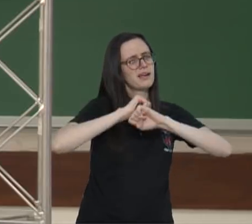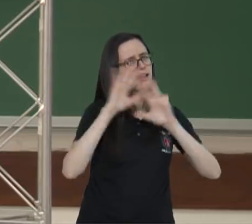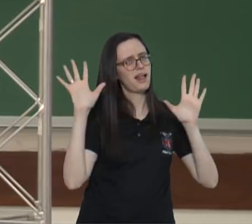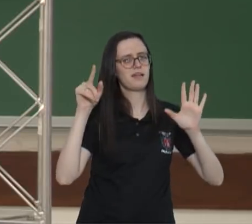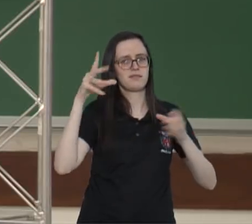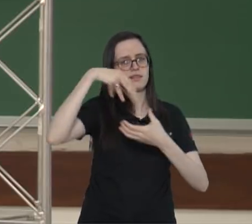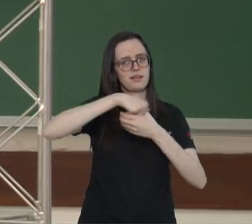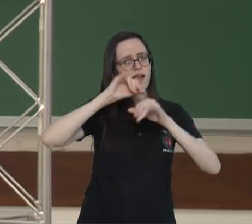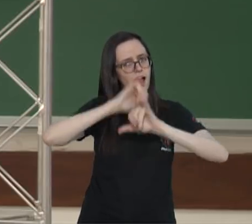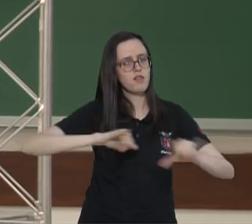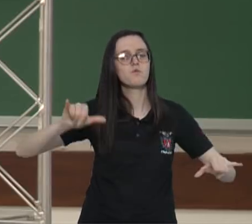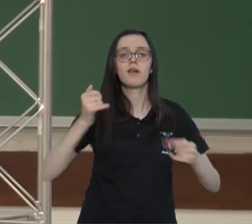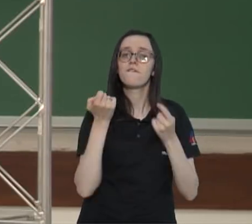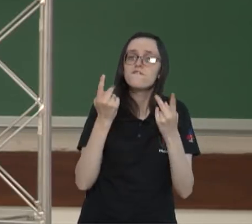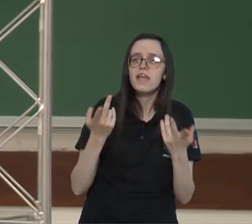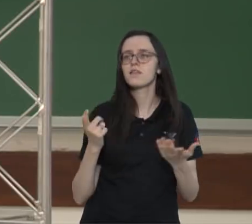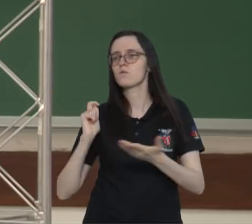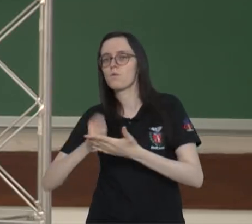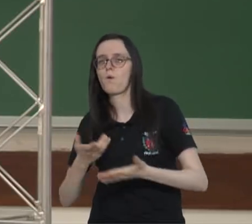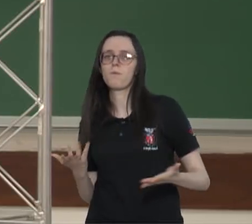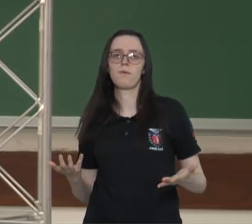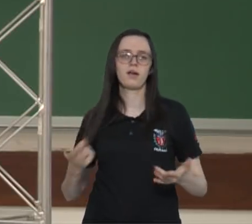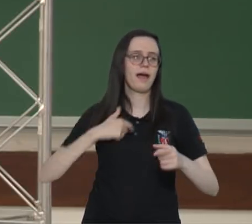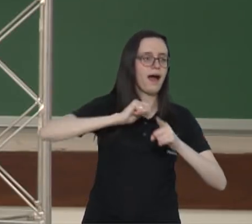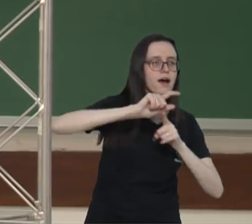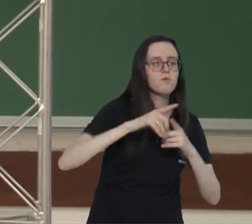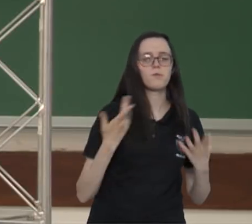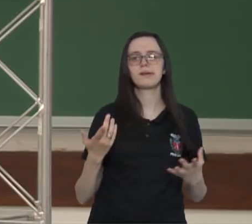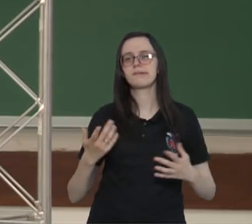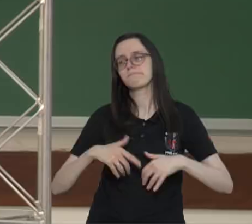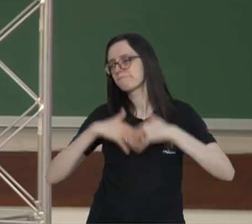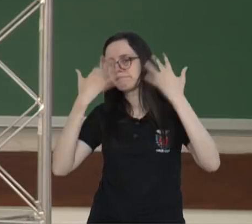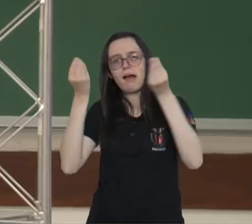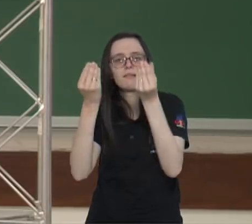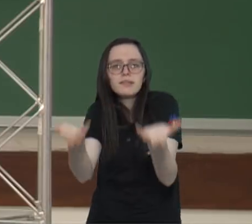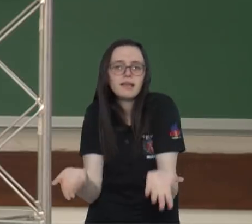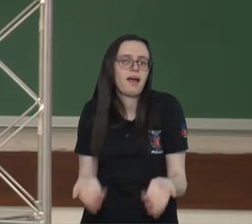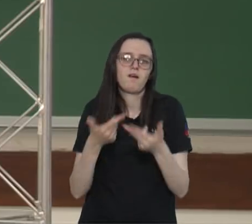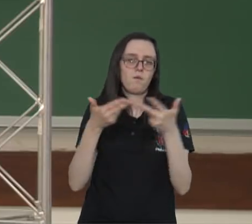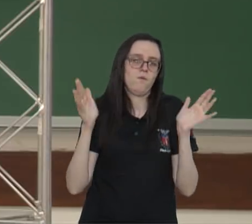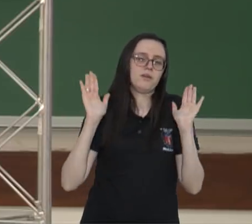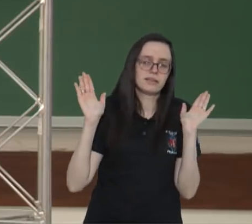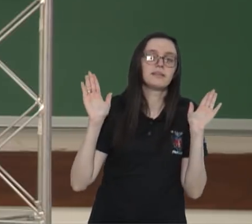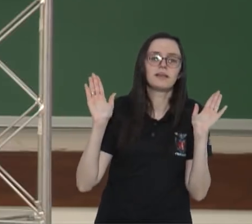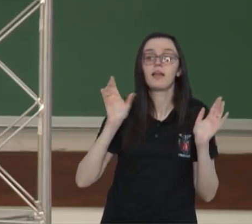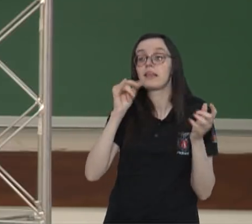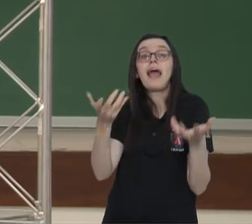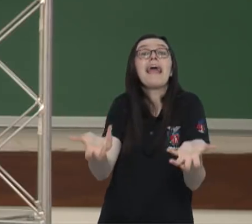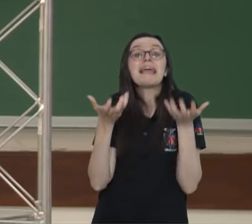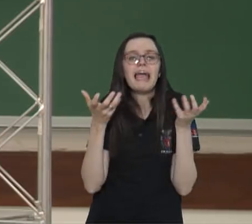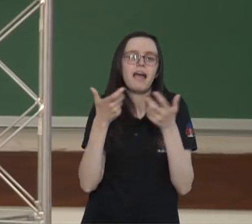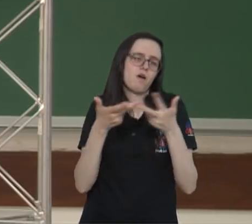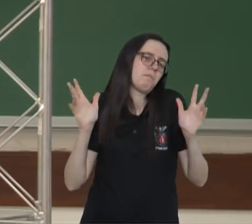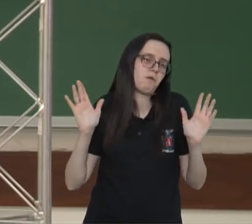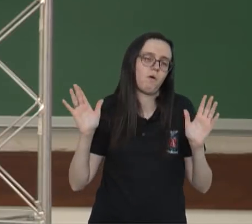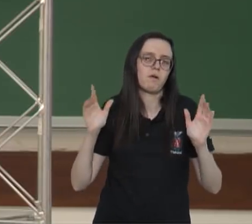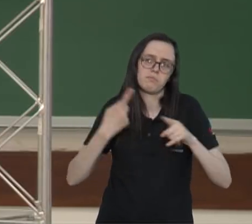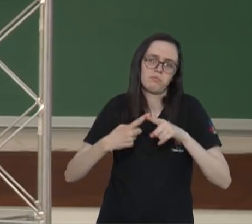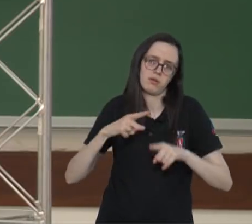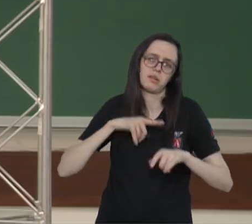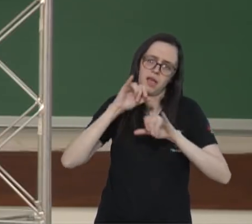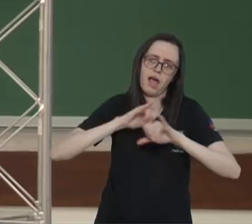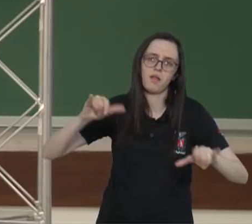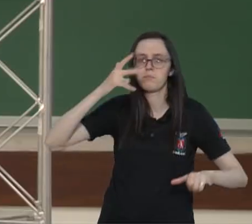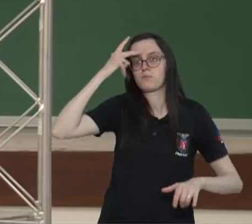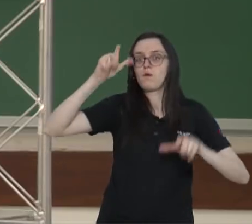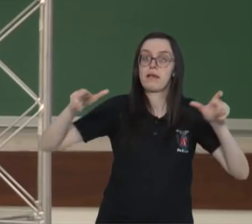no anúncio, né? Que você está vendendo, se você está comprando, se você está alugando, se você está oferecendo alguma coisa, se você quer alguma coisa, porque também tem anúncio